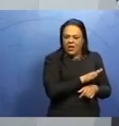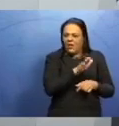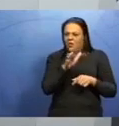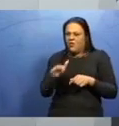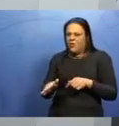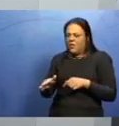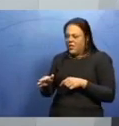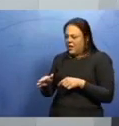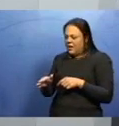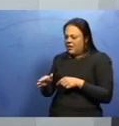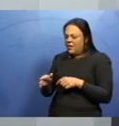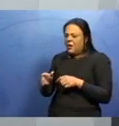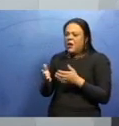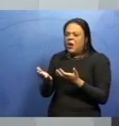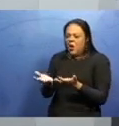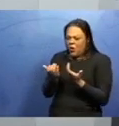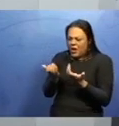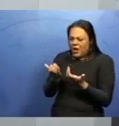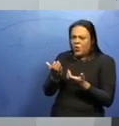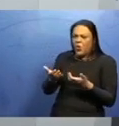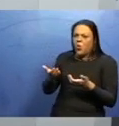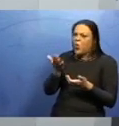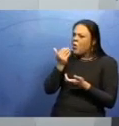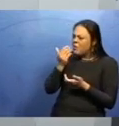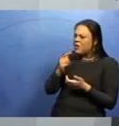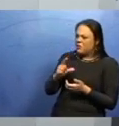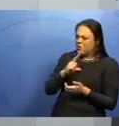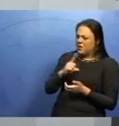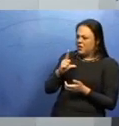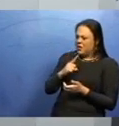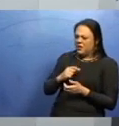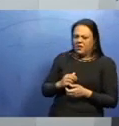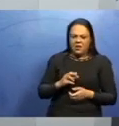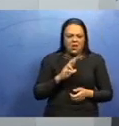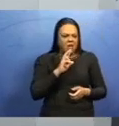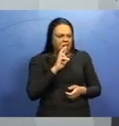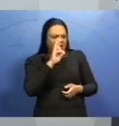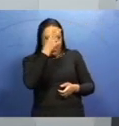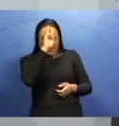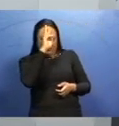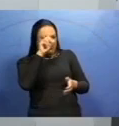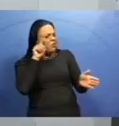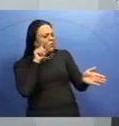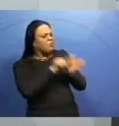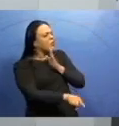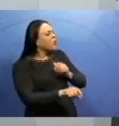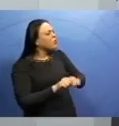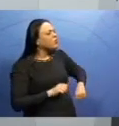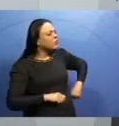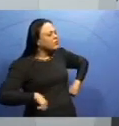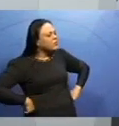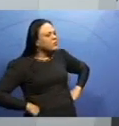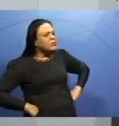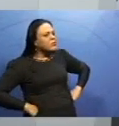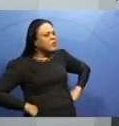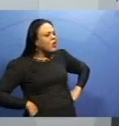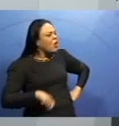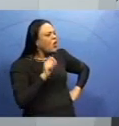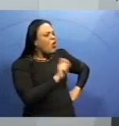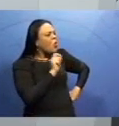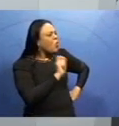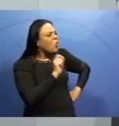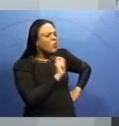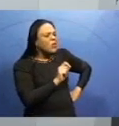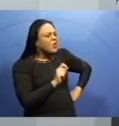lhe desse o que comer. A formiga então perguntou a ela: "E o que você